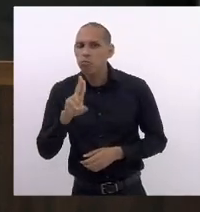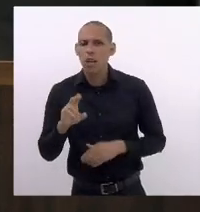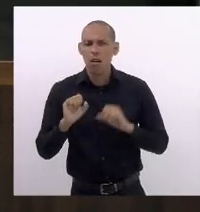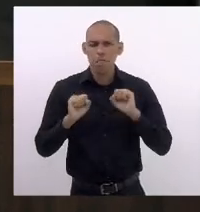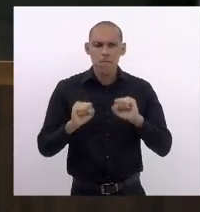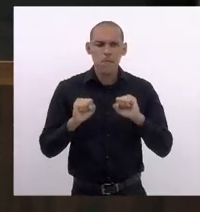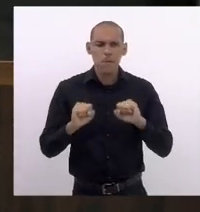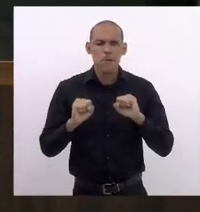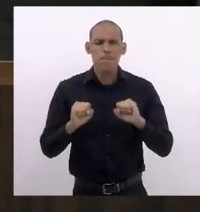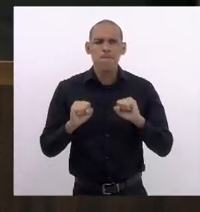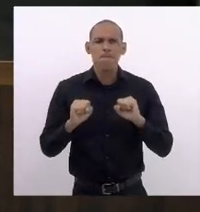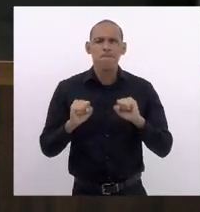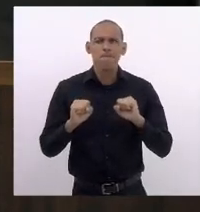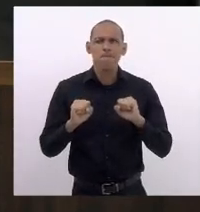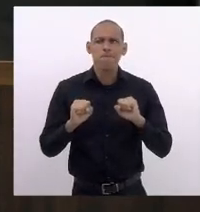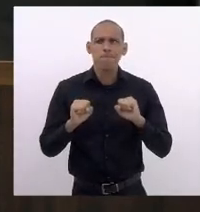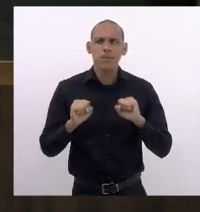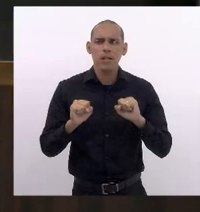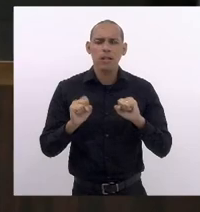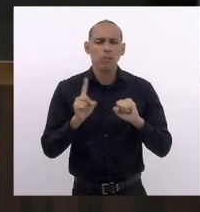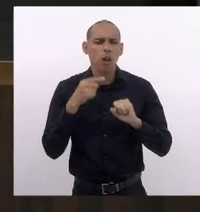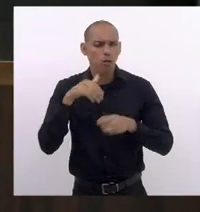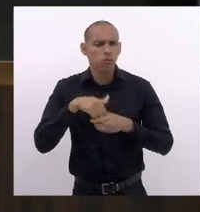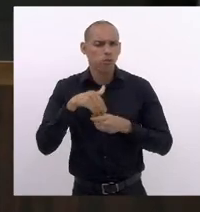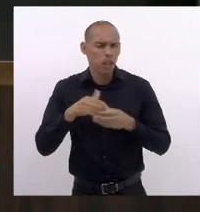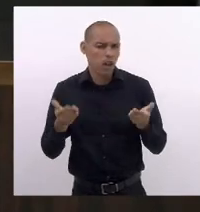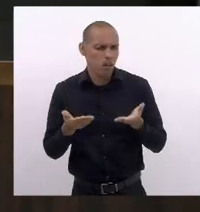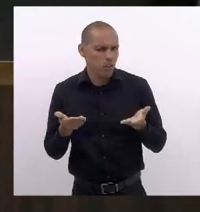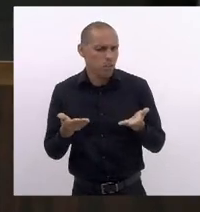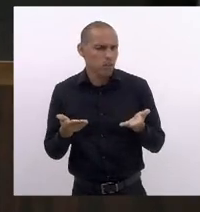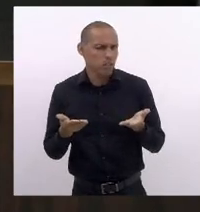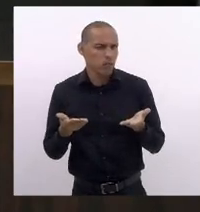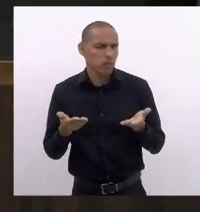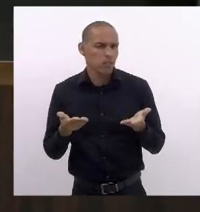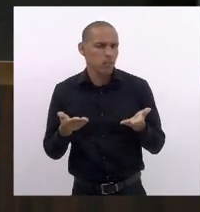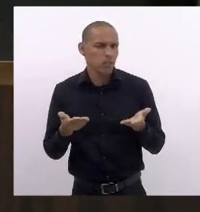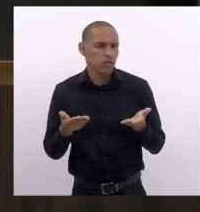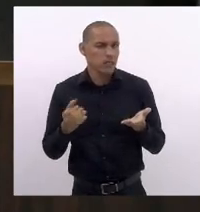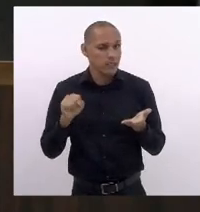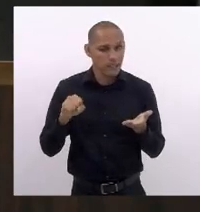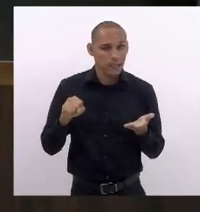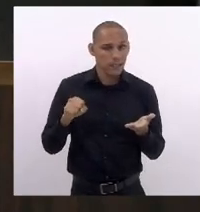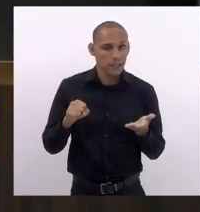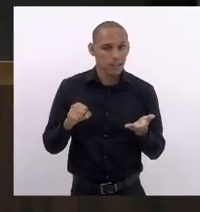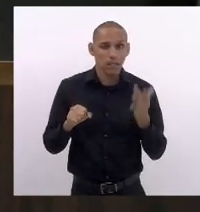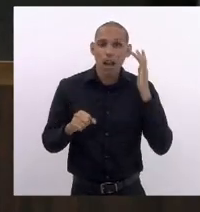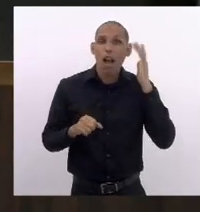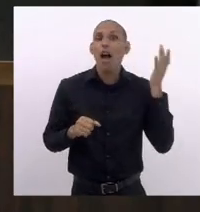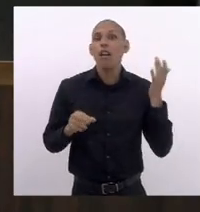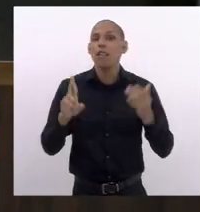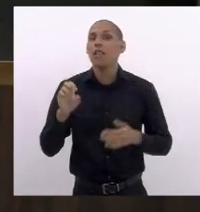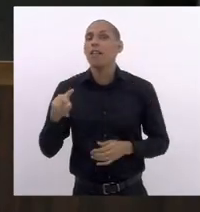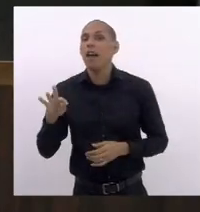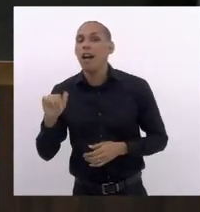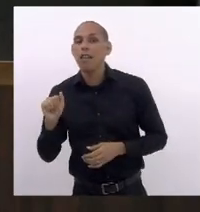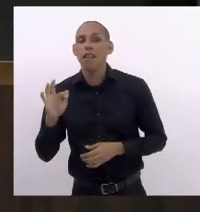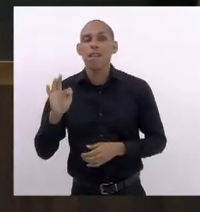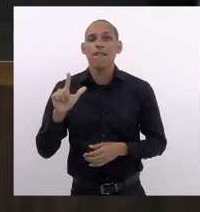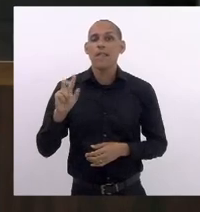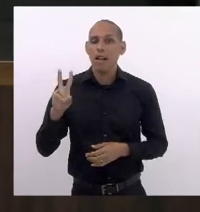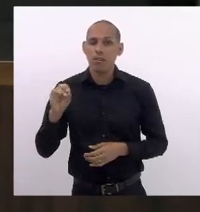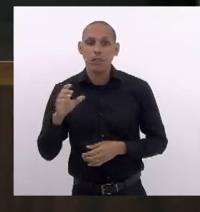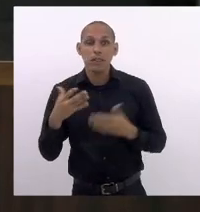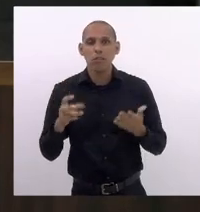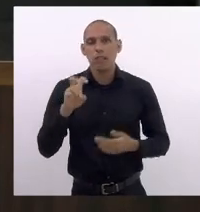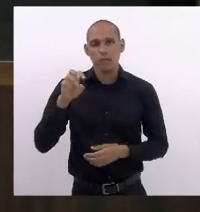chegar a um bom termo da gente votar isso agora, sim ou não? Pode ser, Renata? Pode ser, Flávio? Então, eu vou suspender